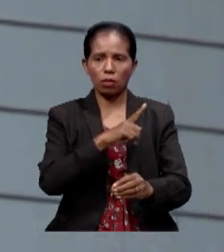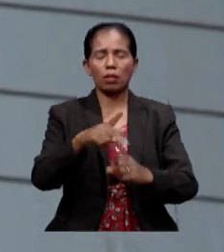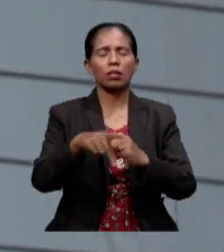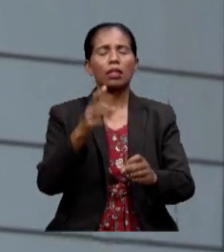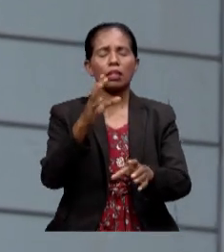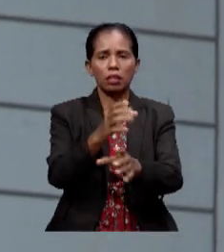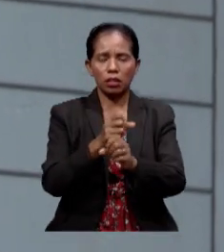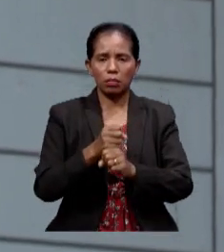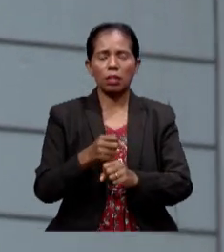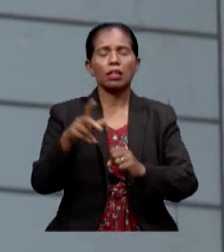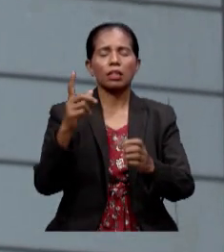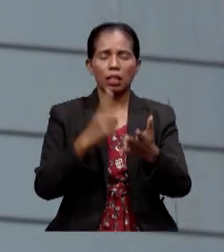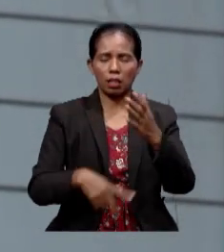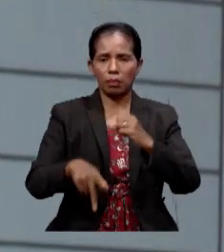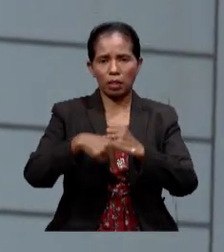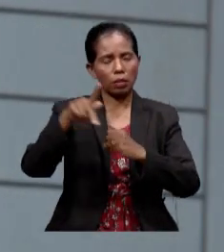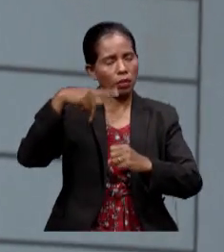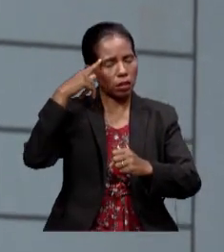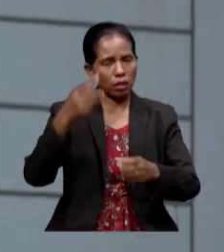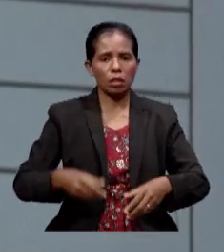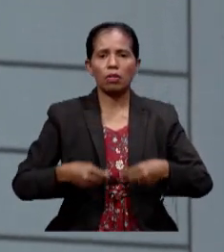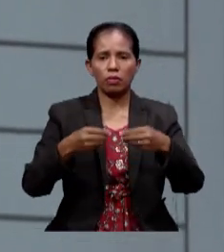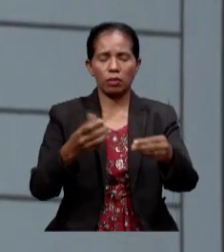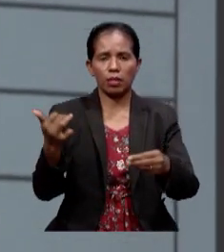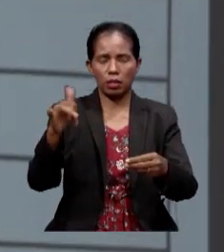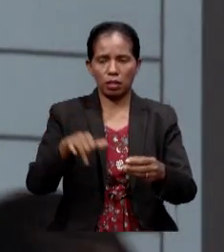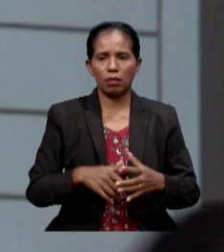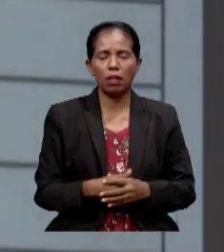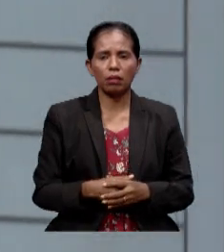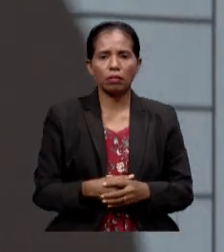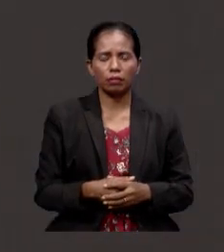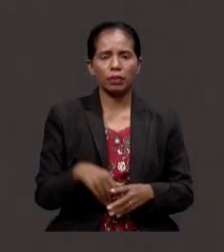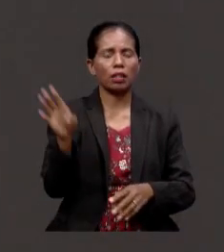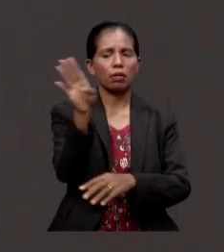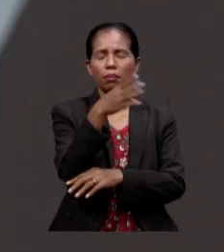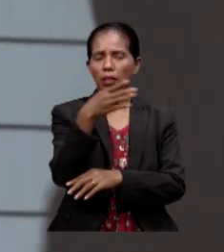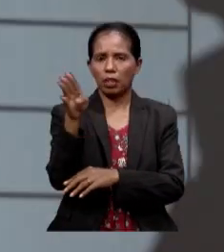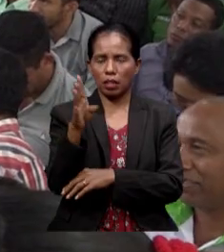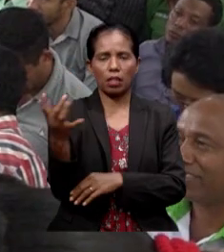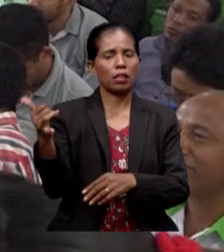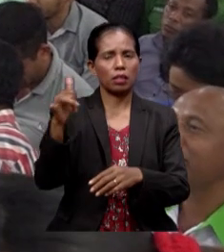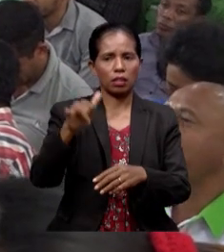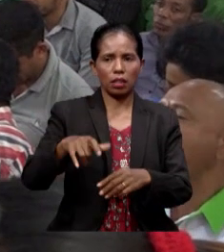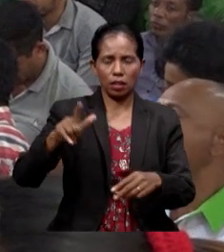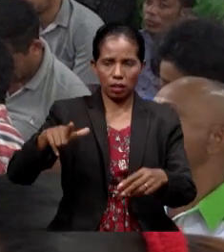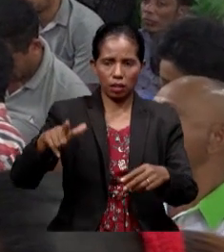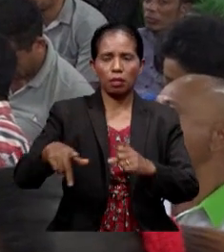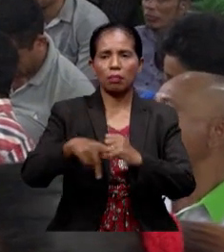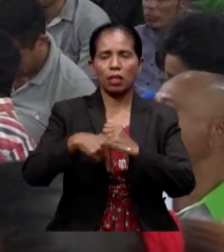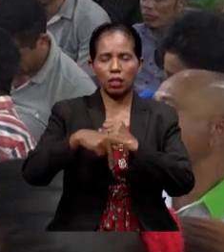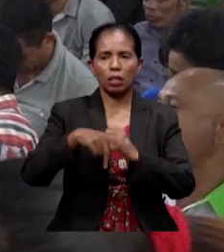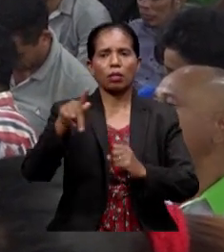saída do partido político Sira Haruka Basira. Emblema cá, ou bandeiras, ser nevema cá ou Sira, partidos políticos Sira